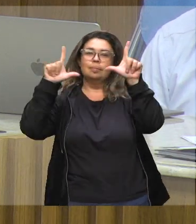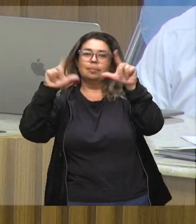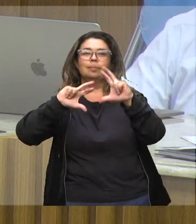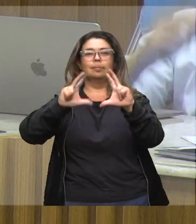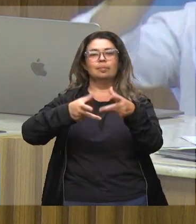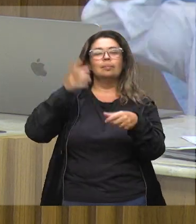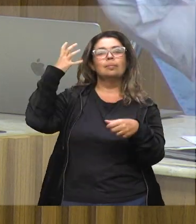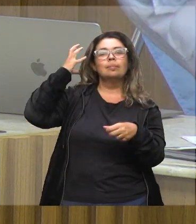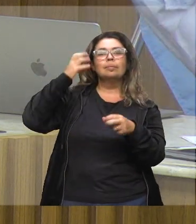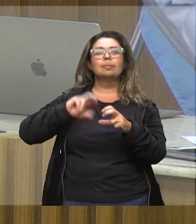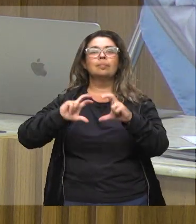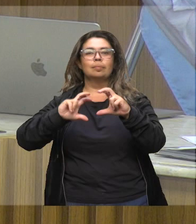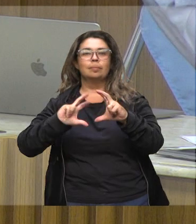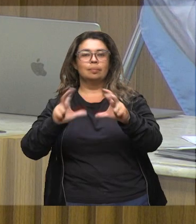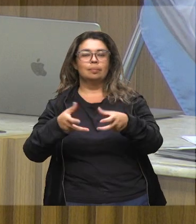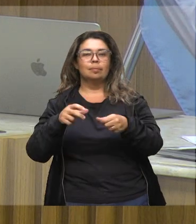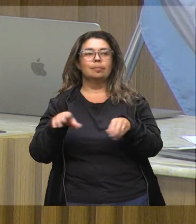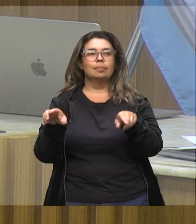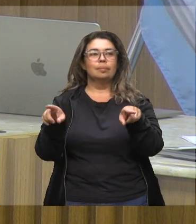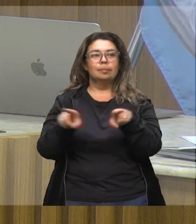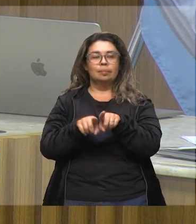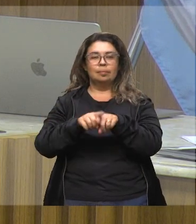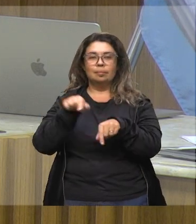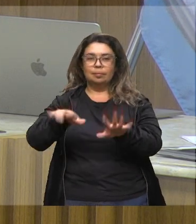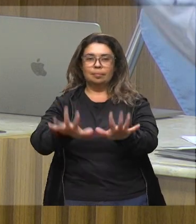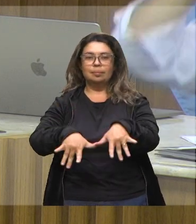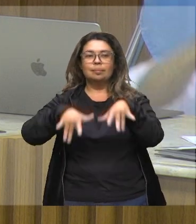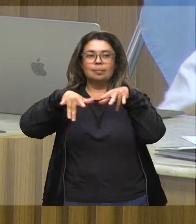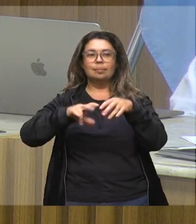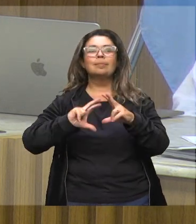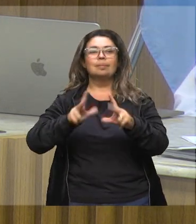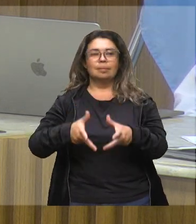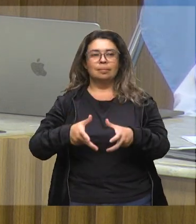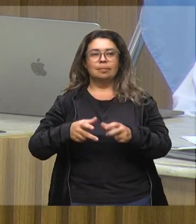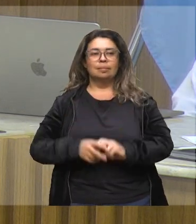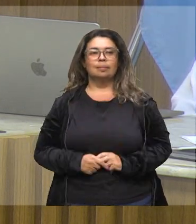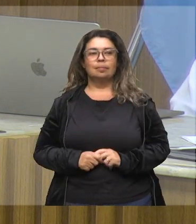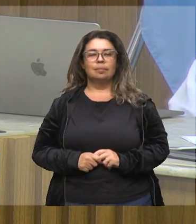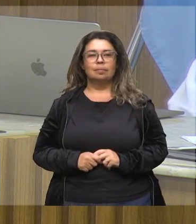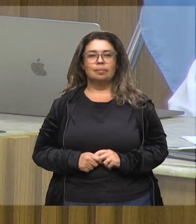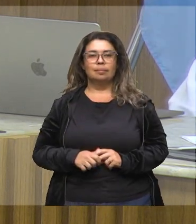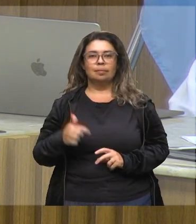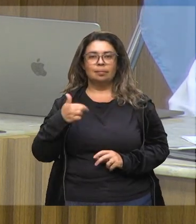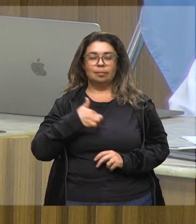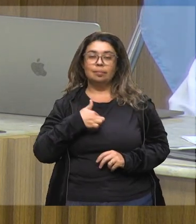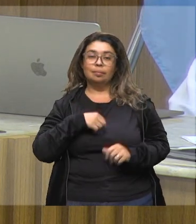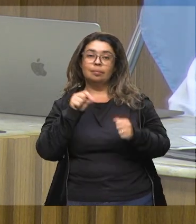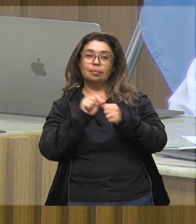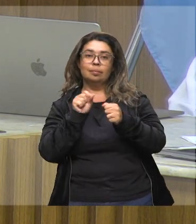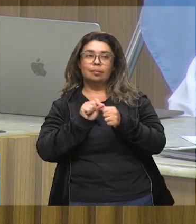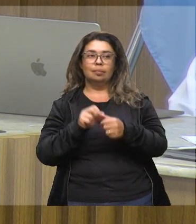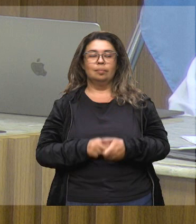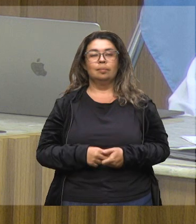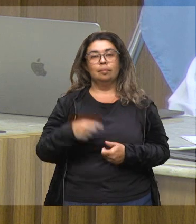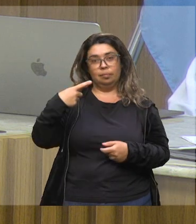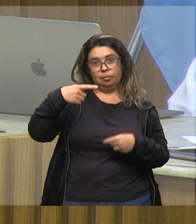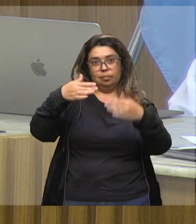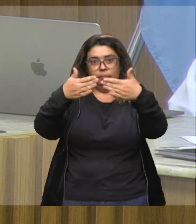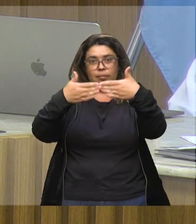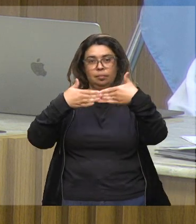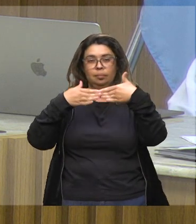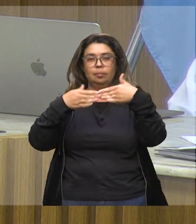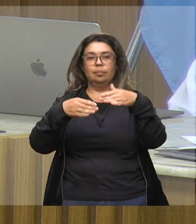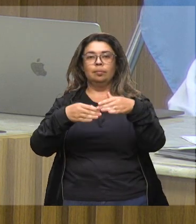e Rádio Câmara e aquelas que estão hoje aqui no plenário da Câmara. Eu fiz um requerimento e